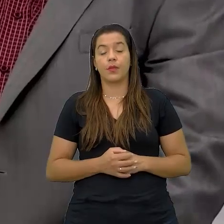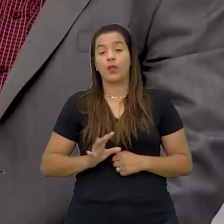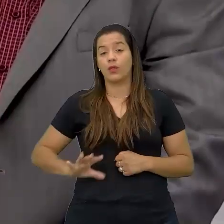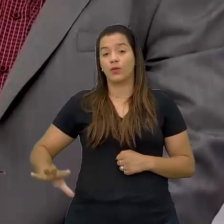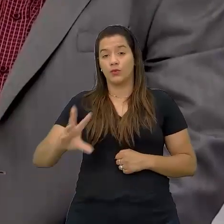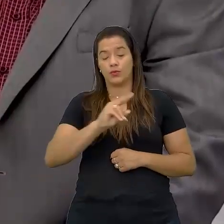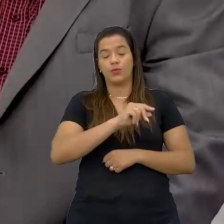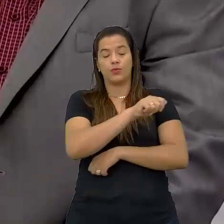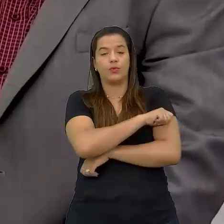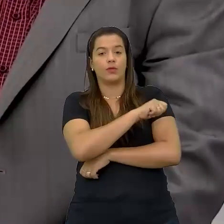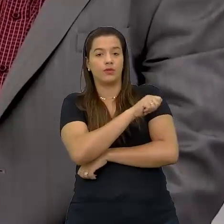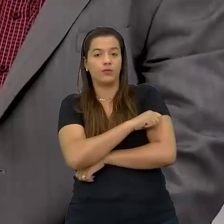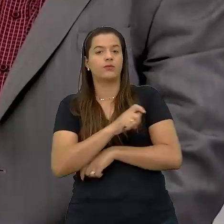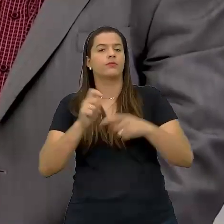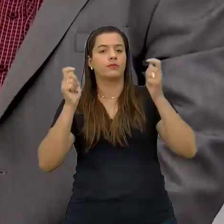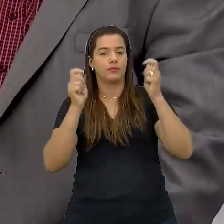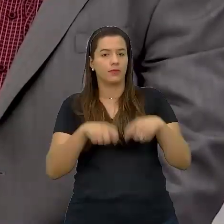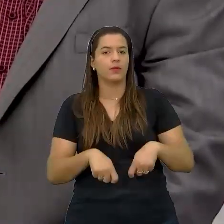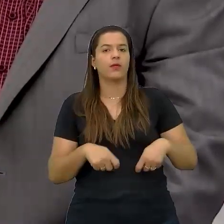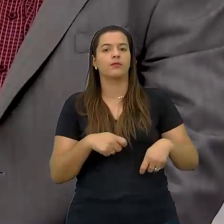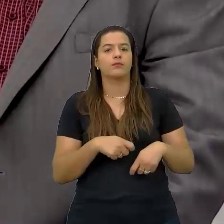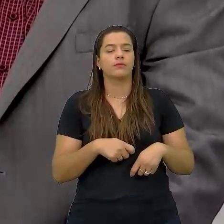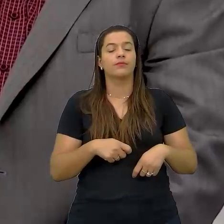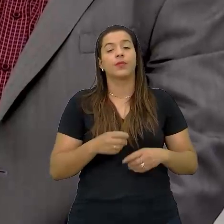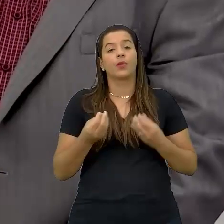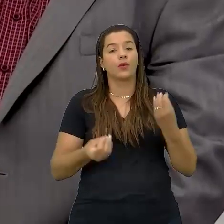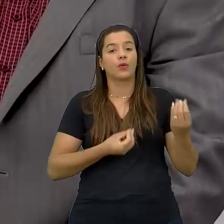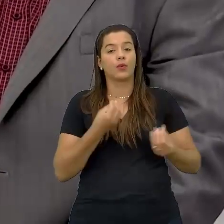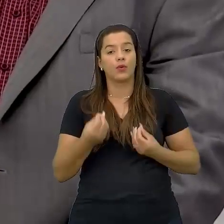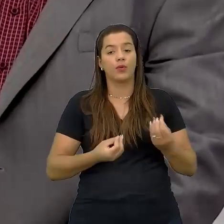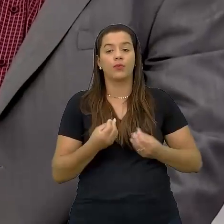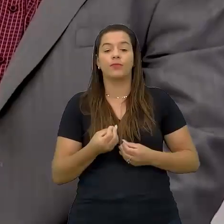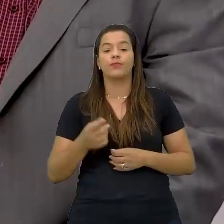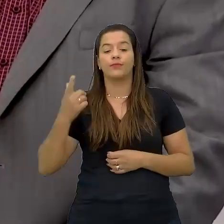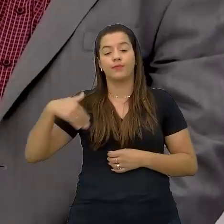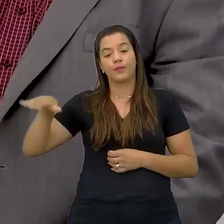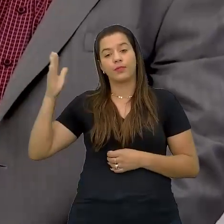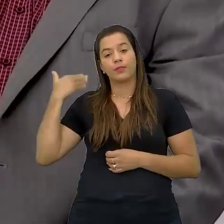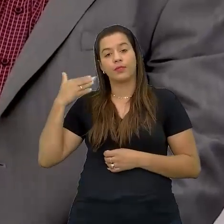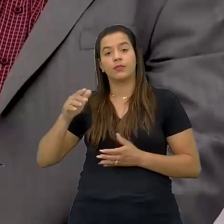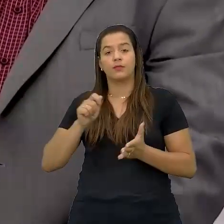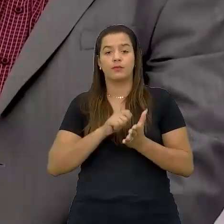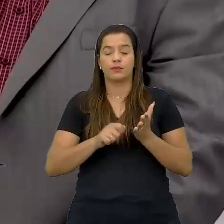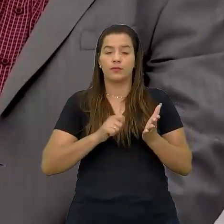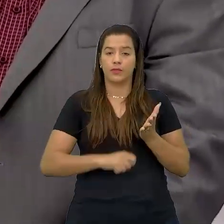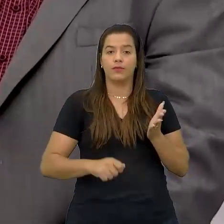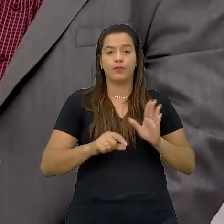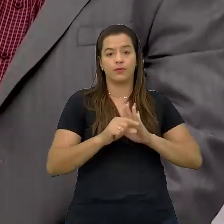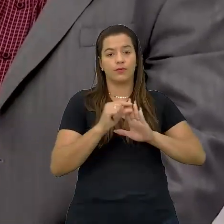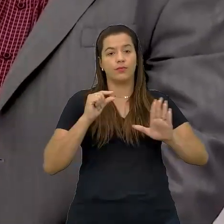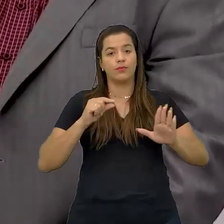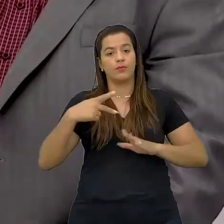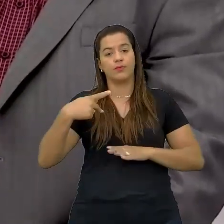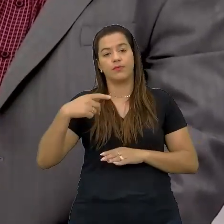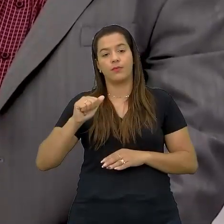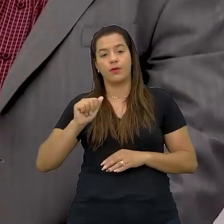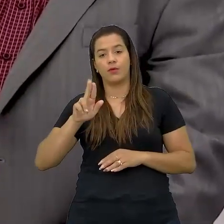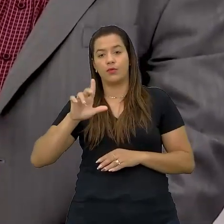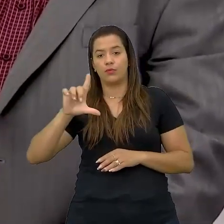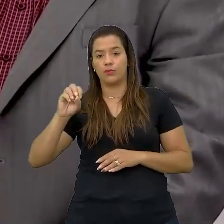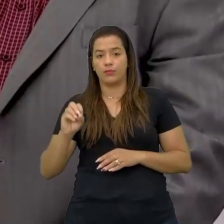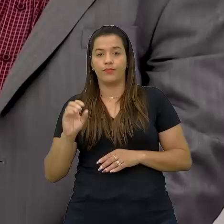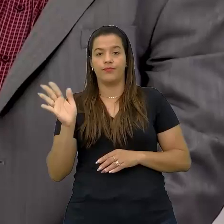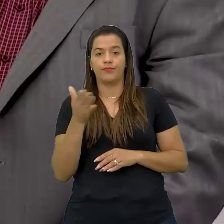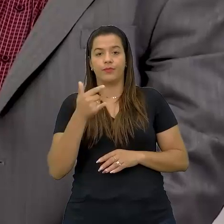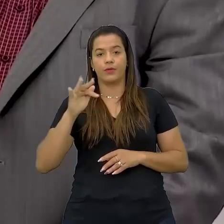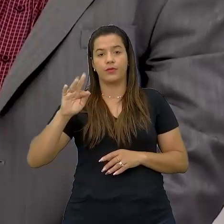Todo aluno e toda aluna, sem dúvida, são curadores. Afinal de contas, Paulo Freire, quando escreveu na Pedagogia do Oprimido um subtítulo, que até